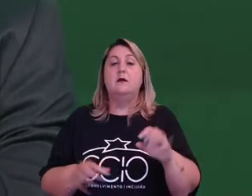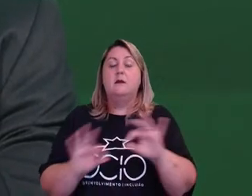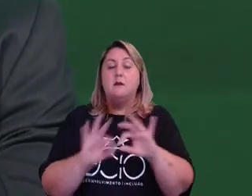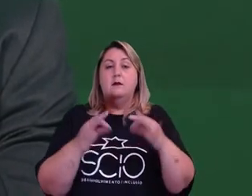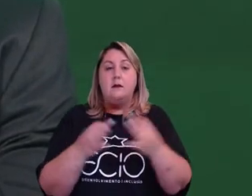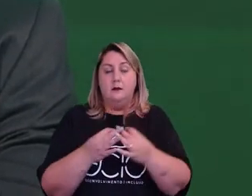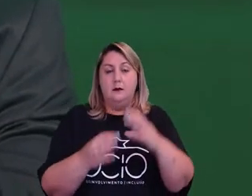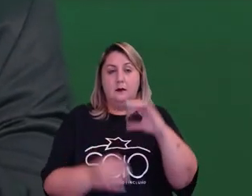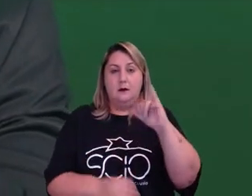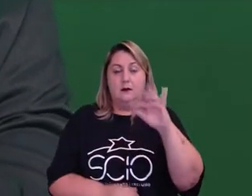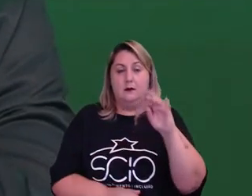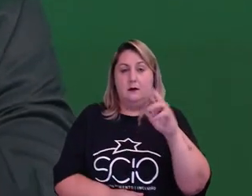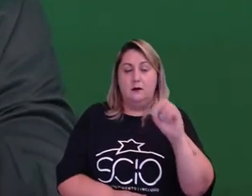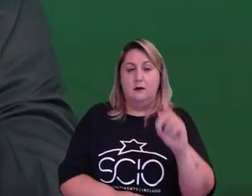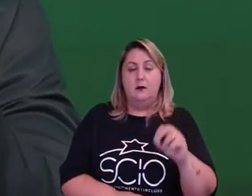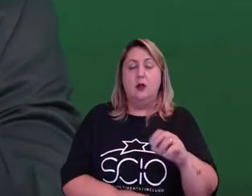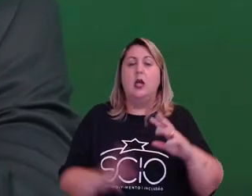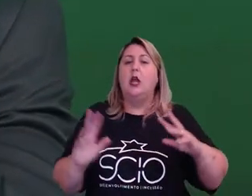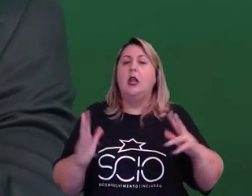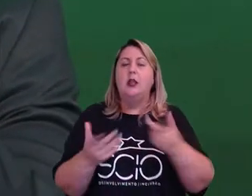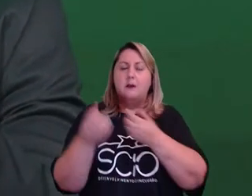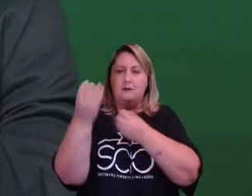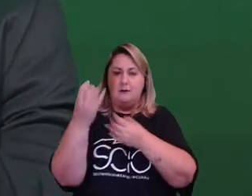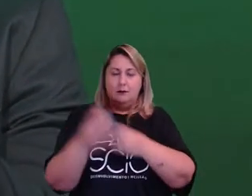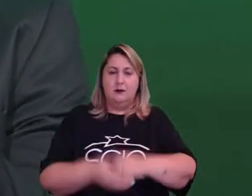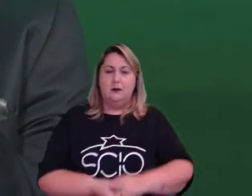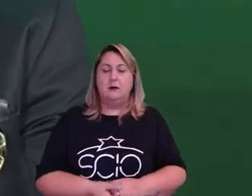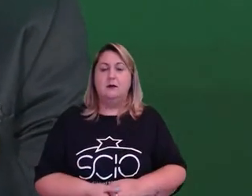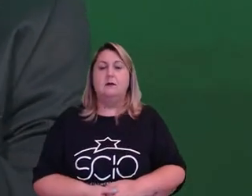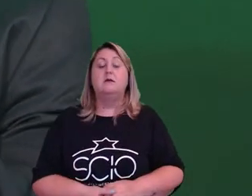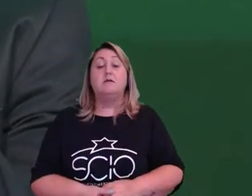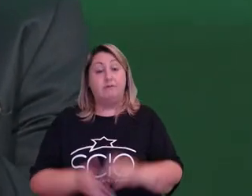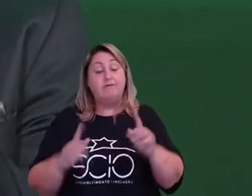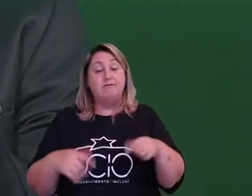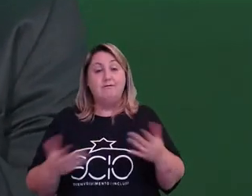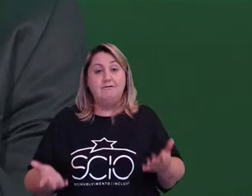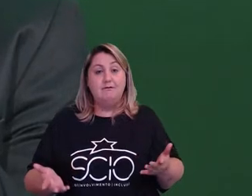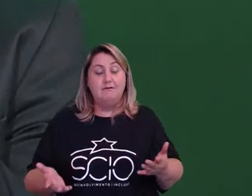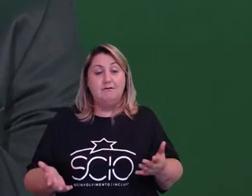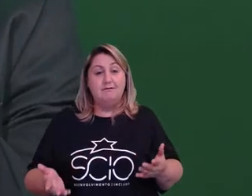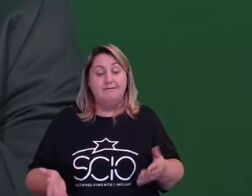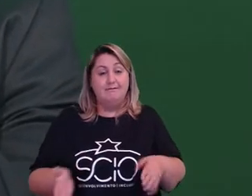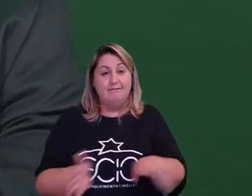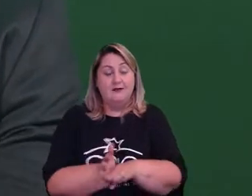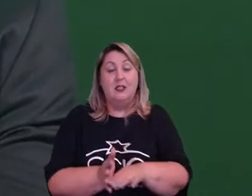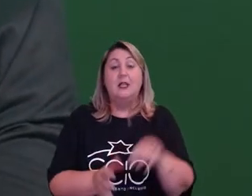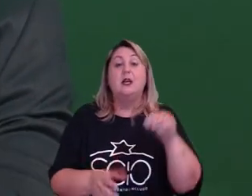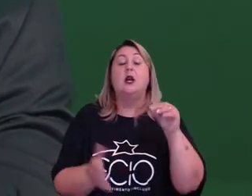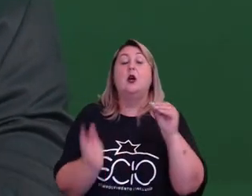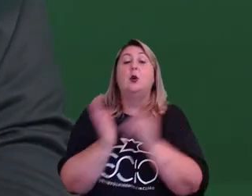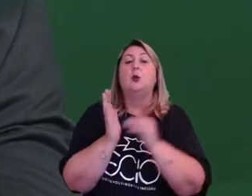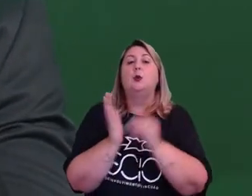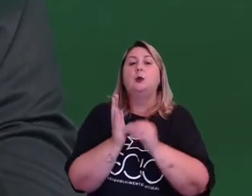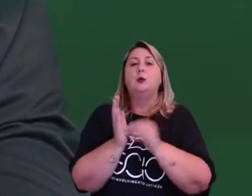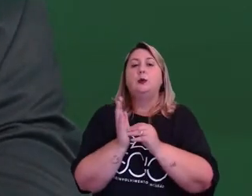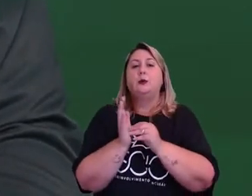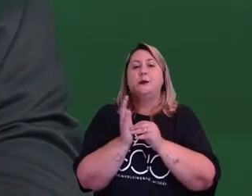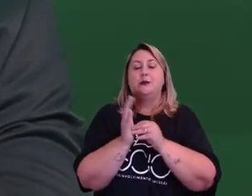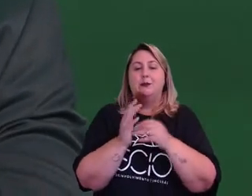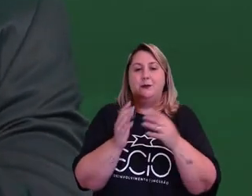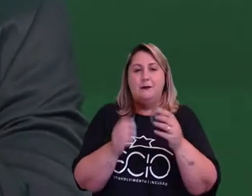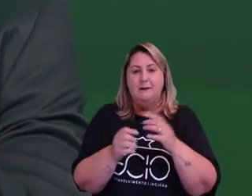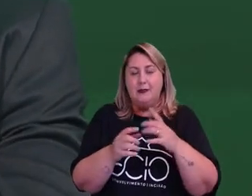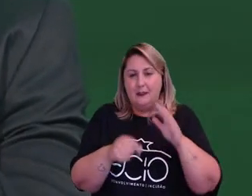CitroSulco, Marcos Paulo, a todos que estão mandando mensagem. É, galera, estamos chegando na última etapa da